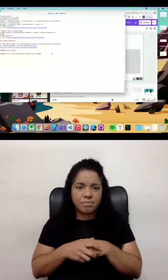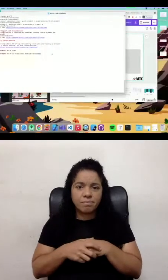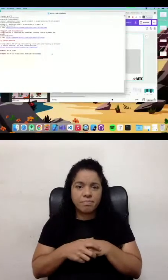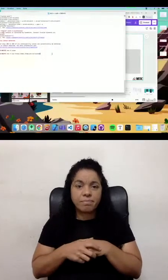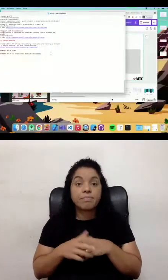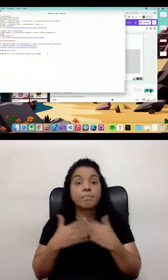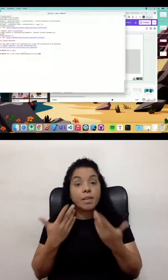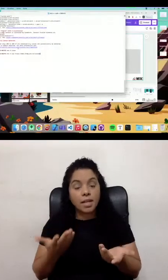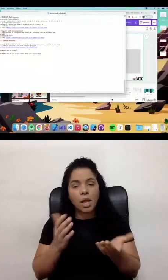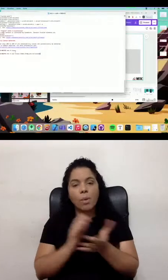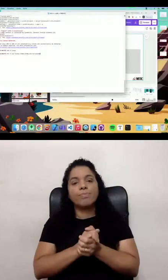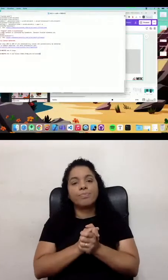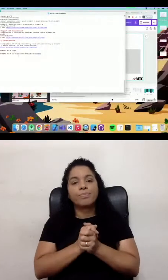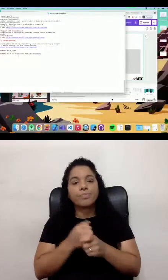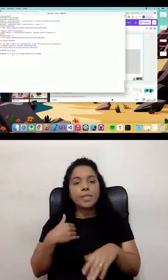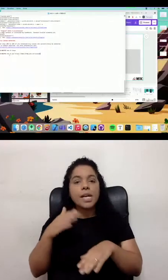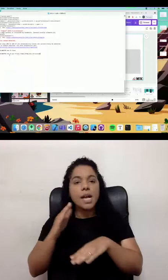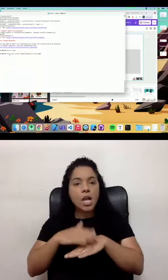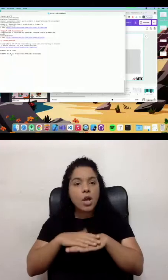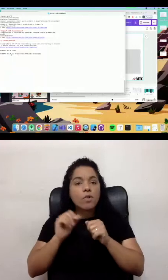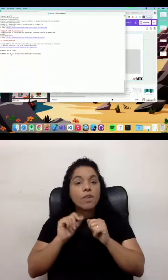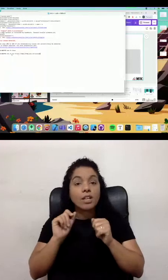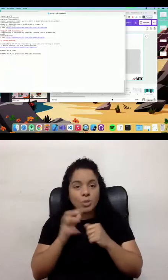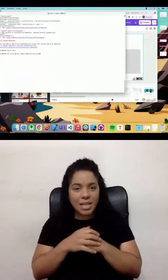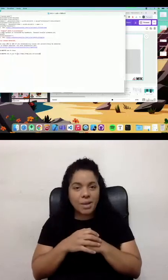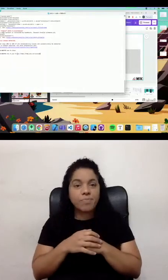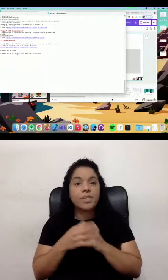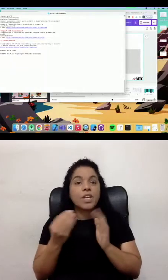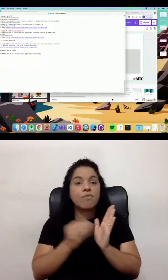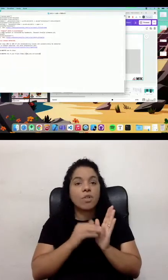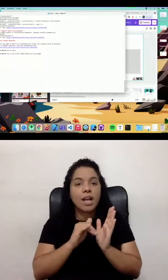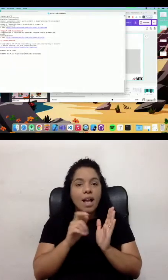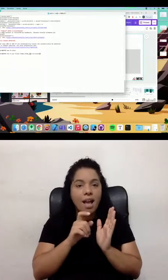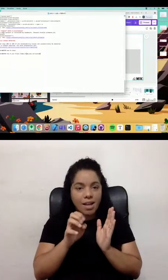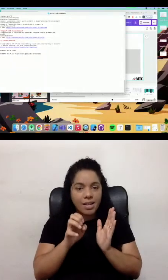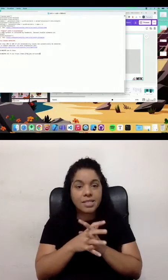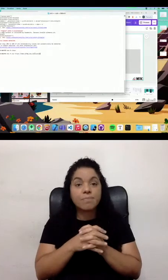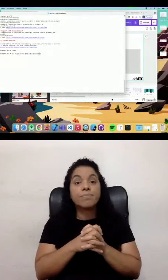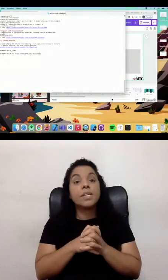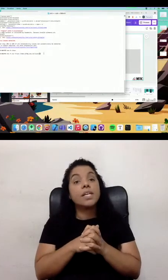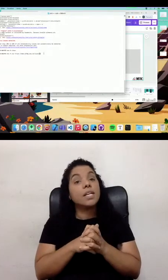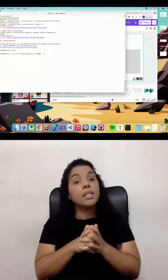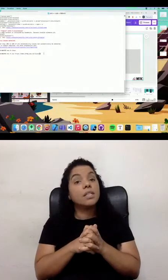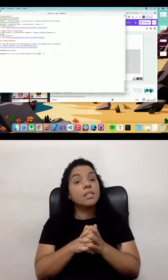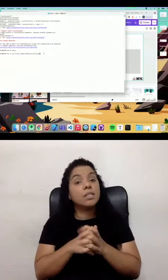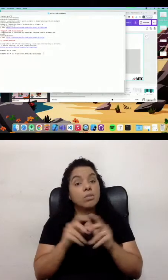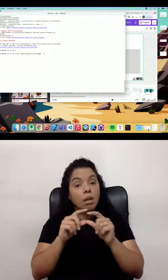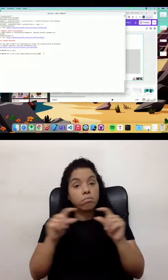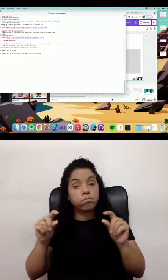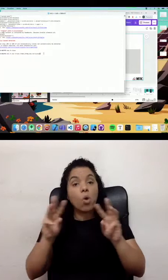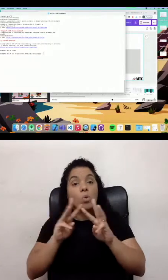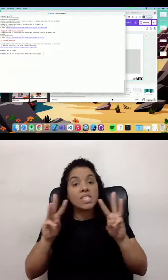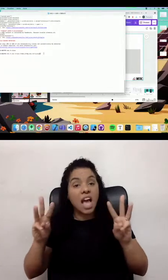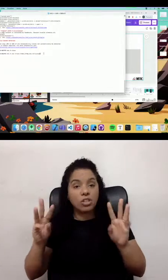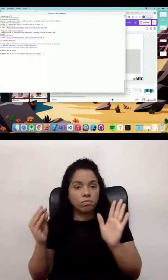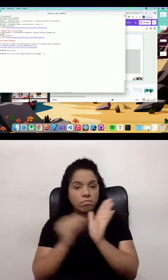Então, gente, o que eu faço? Ó? Eu vou colocar AX e o endereço do site, da mesma